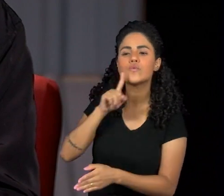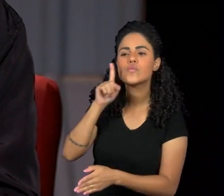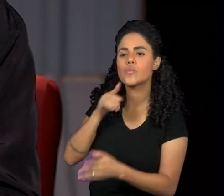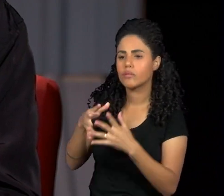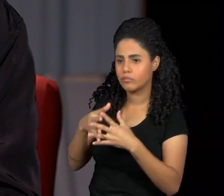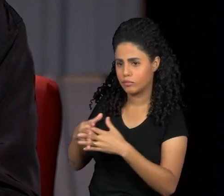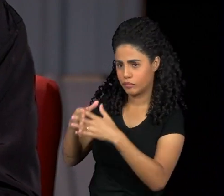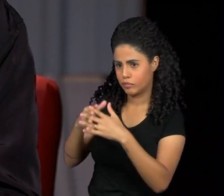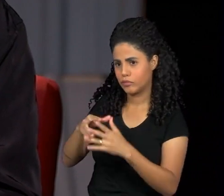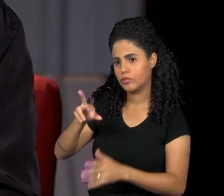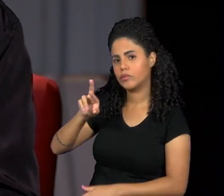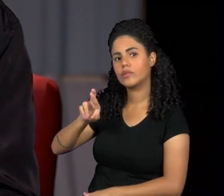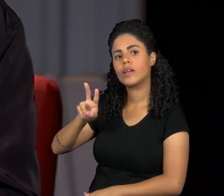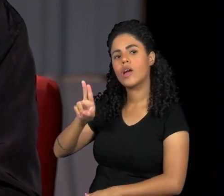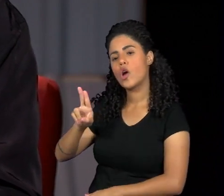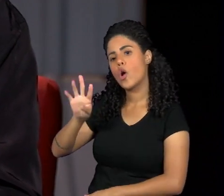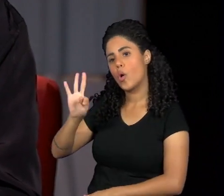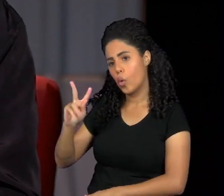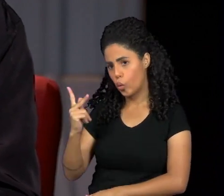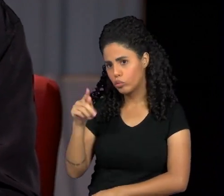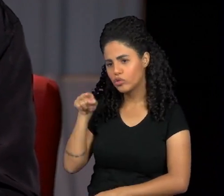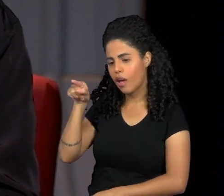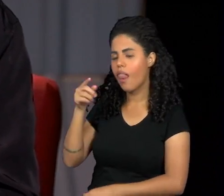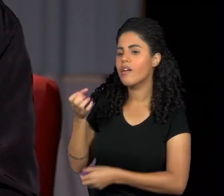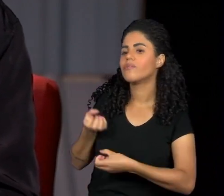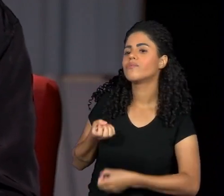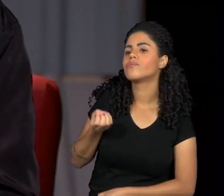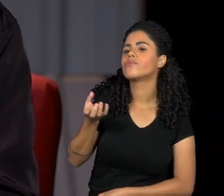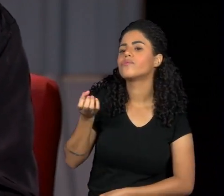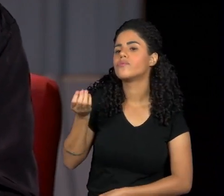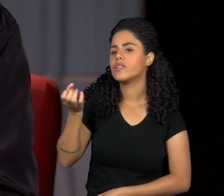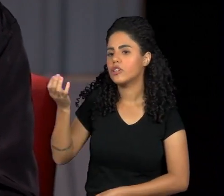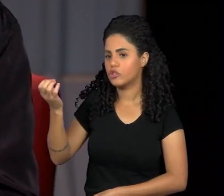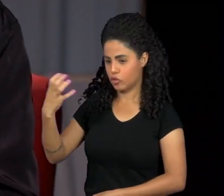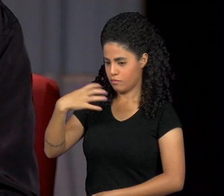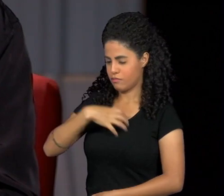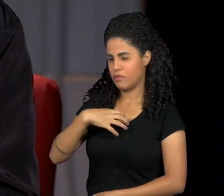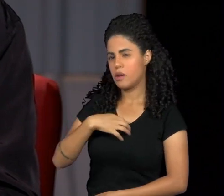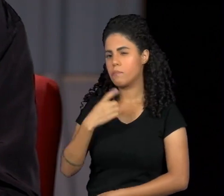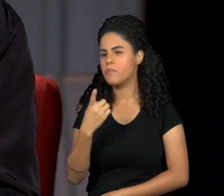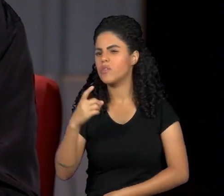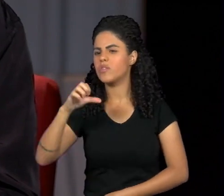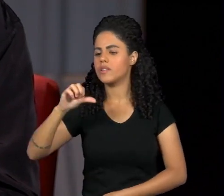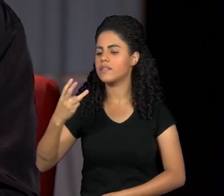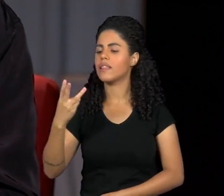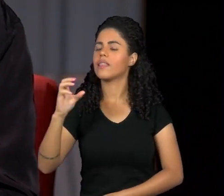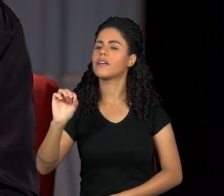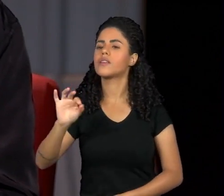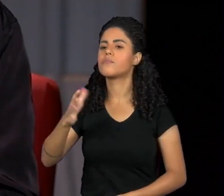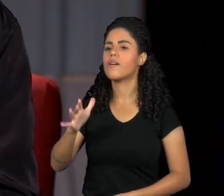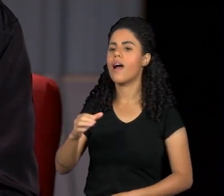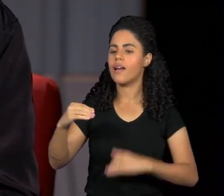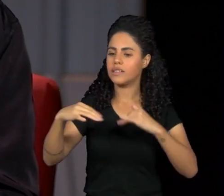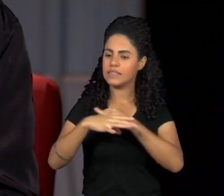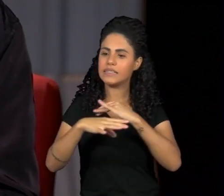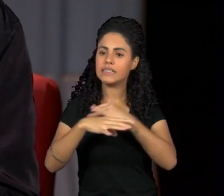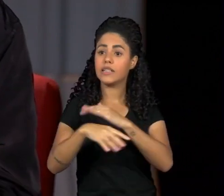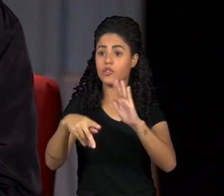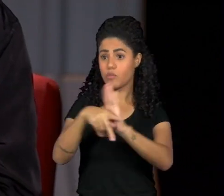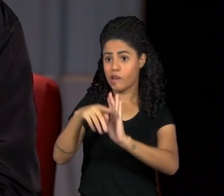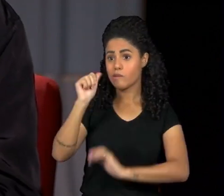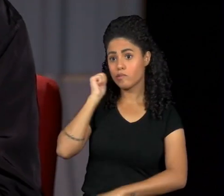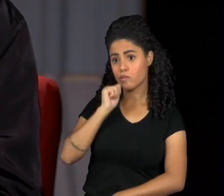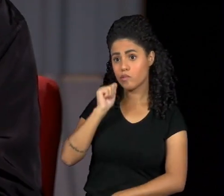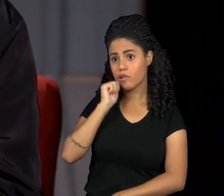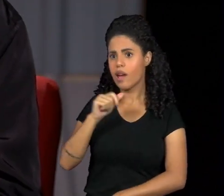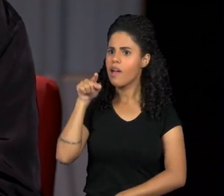Landis, que ela esteve na Bahia no fim dos anos 1930, que se chama Cidade das Mulheres. Ela